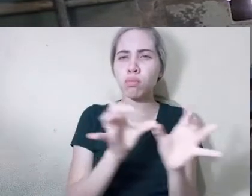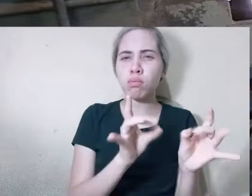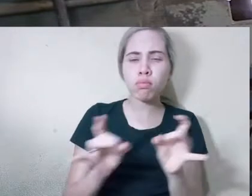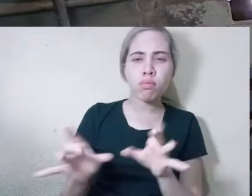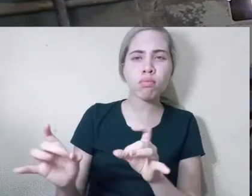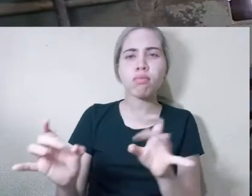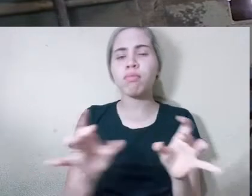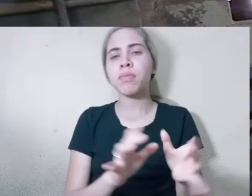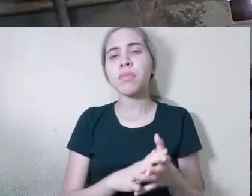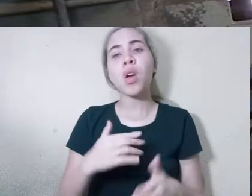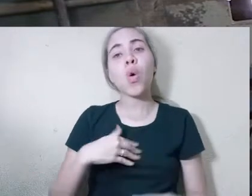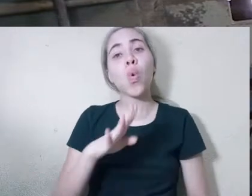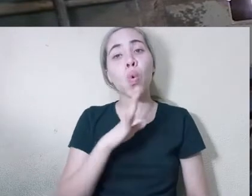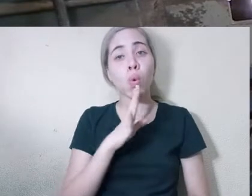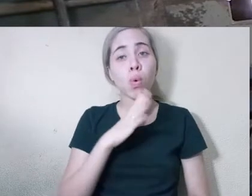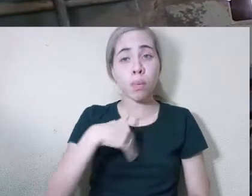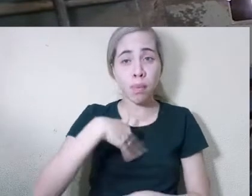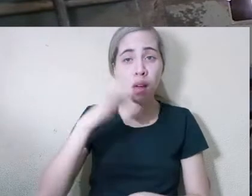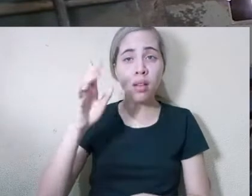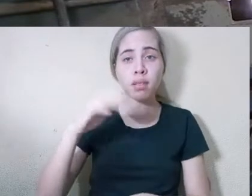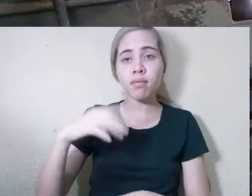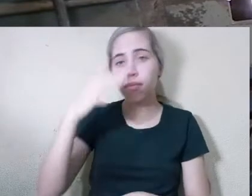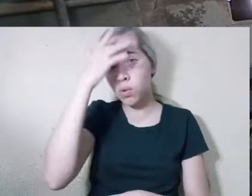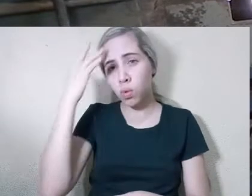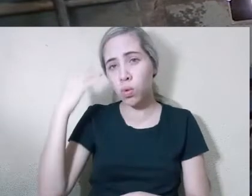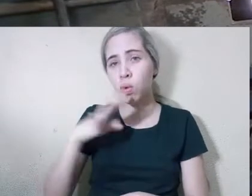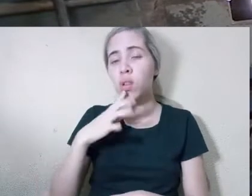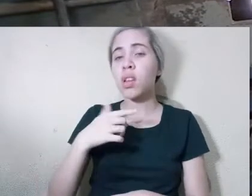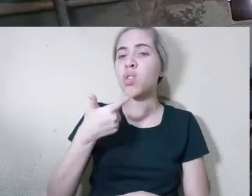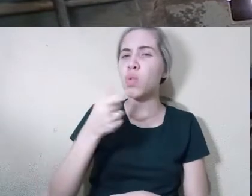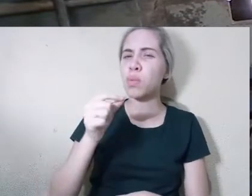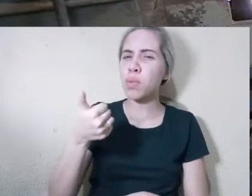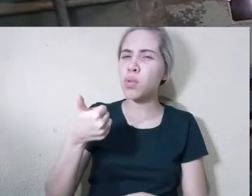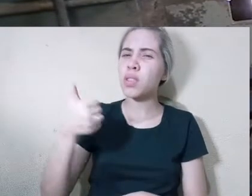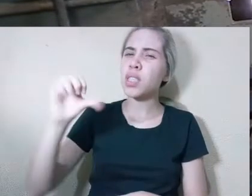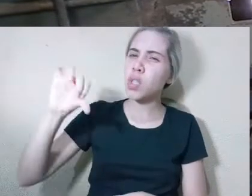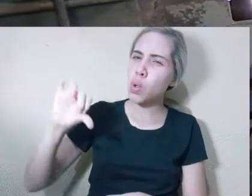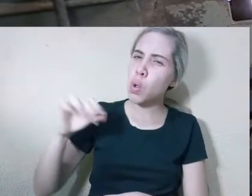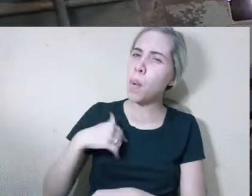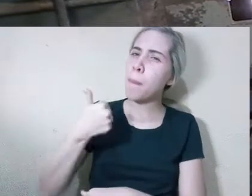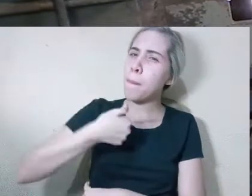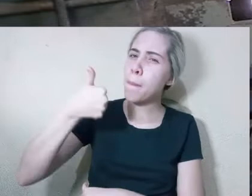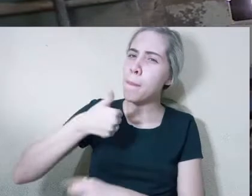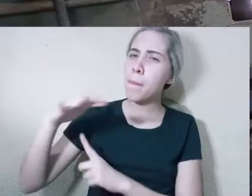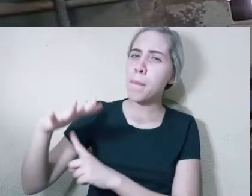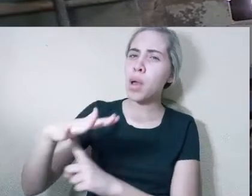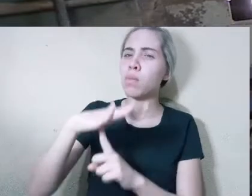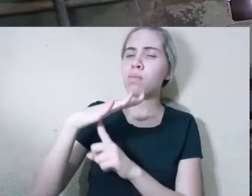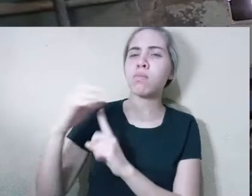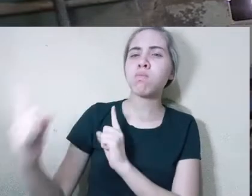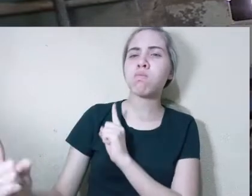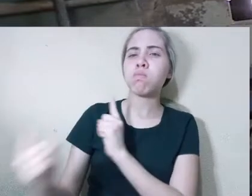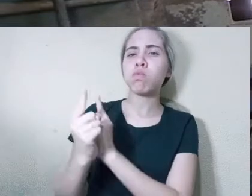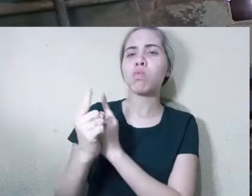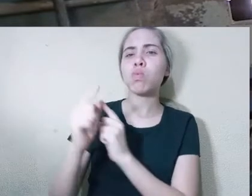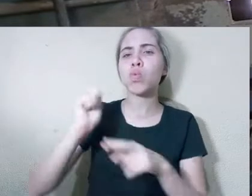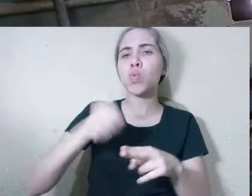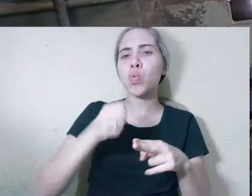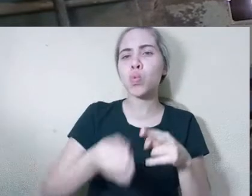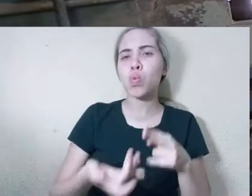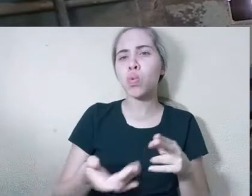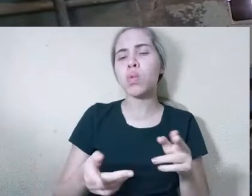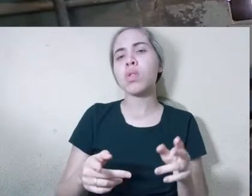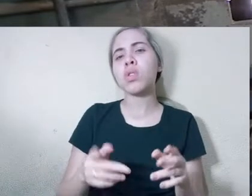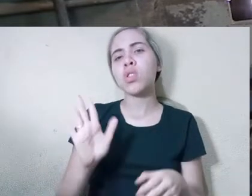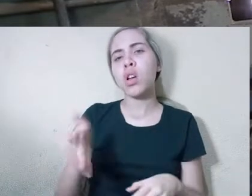mais conhecido. Em 2019, participei do primeiro encontro de cutelaria, que foi organizado pelo Diogo,